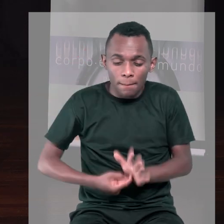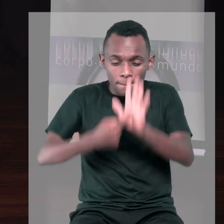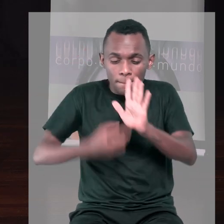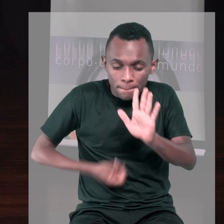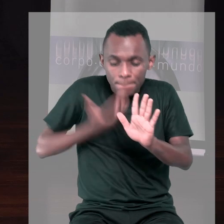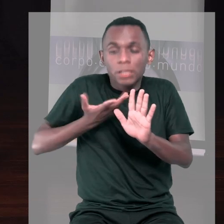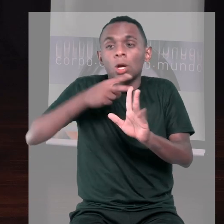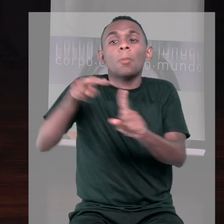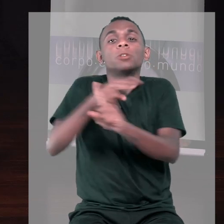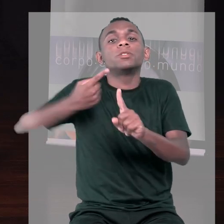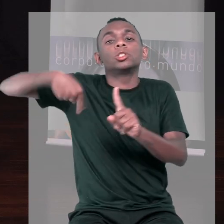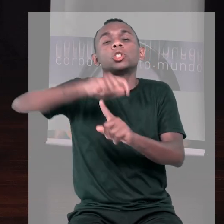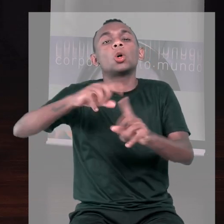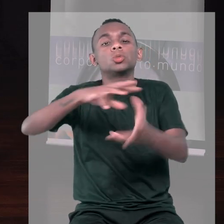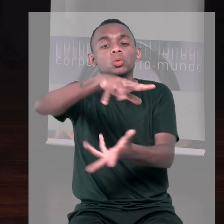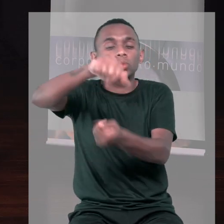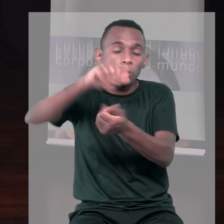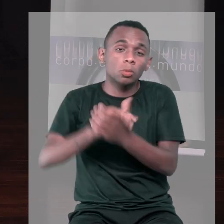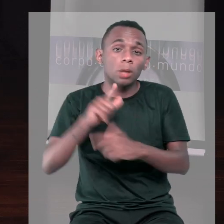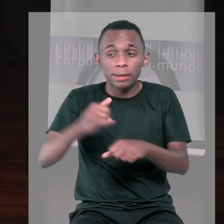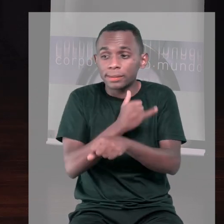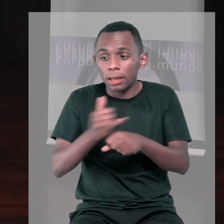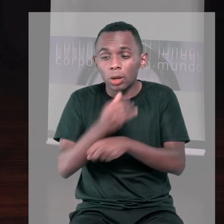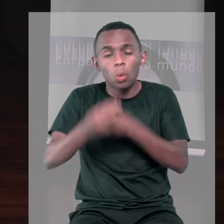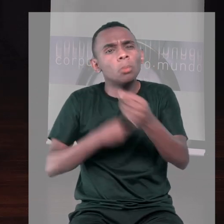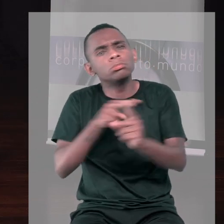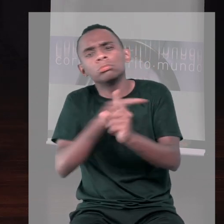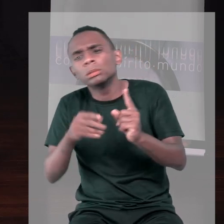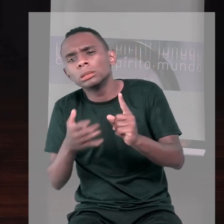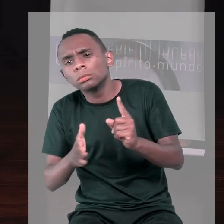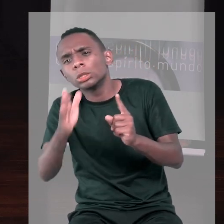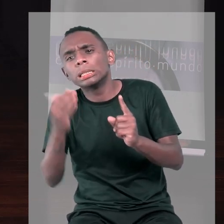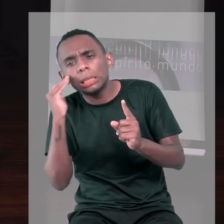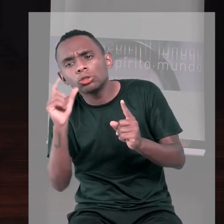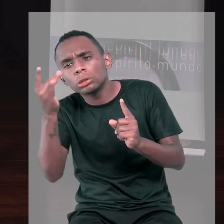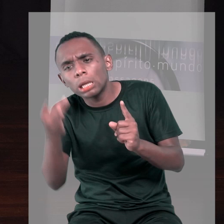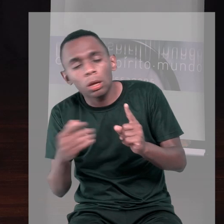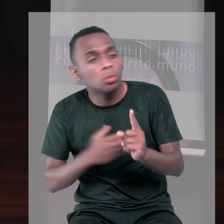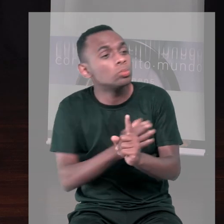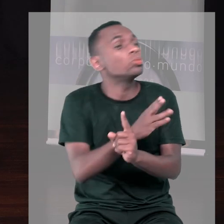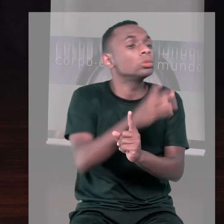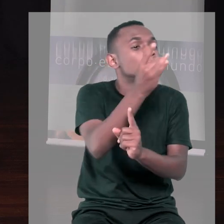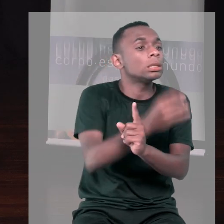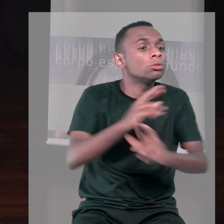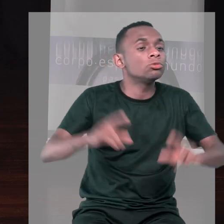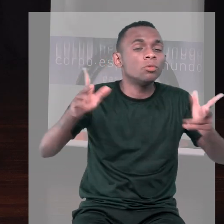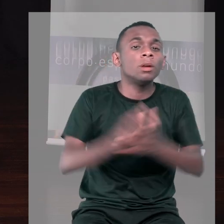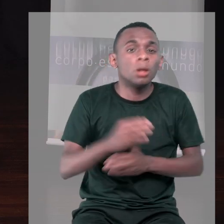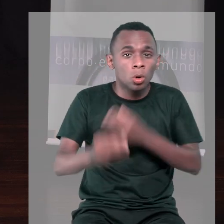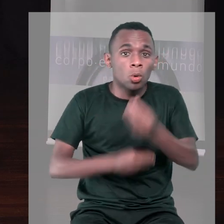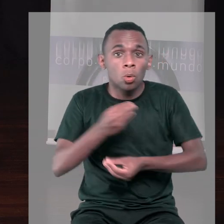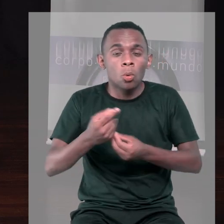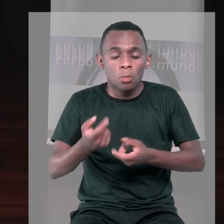Por isso, há uma forte relação, segundo ela, entre o pensamento e o mundo. E, pelo mesmo motivo, há uma